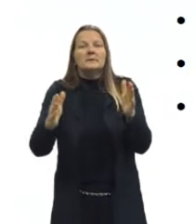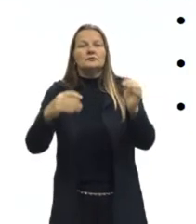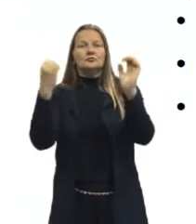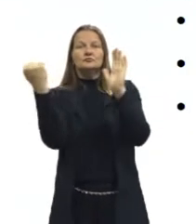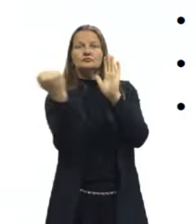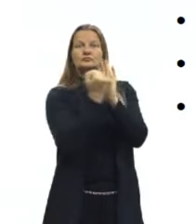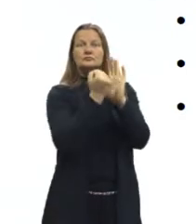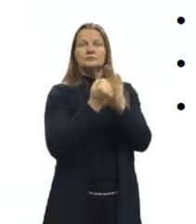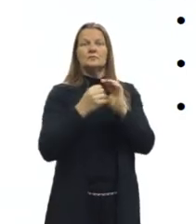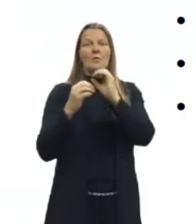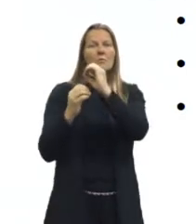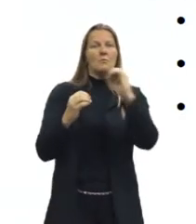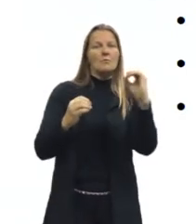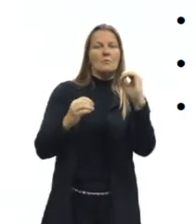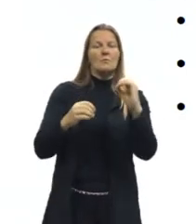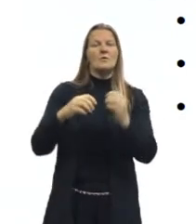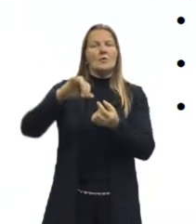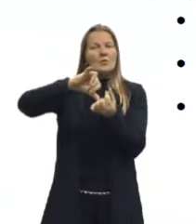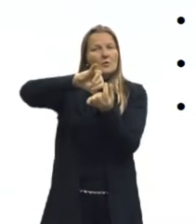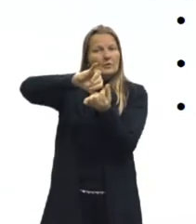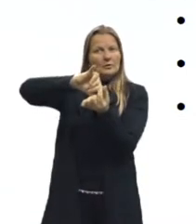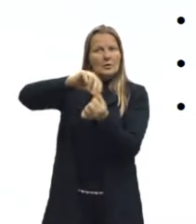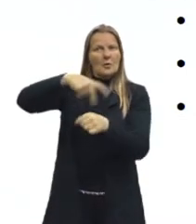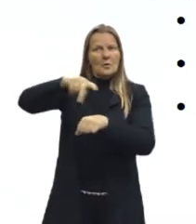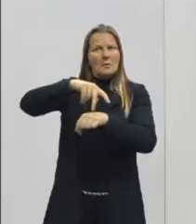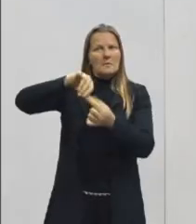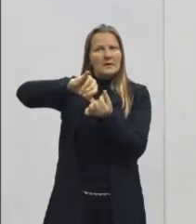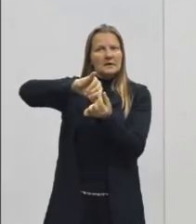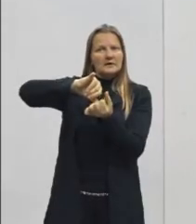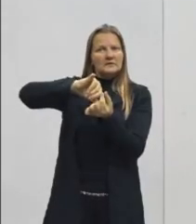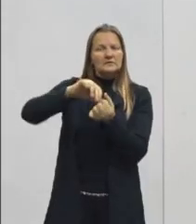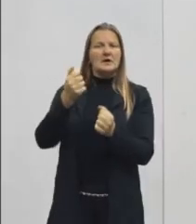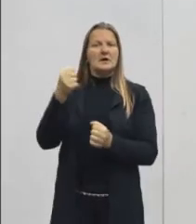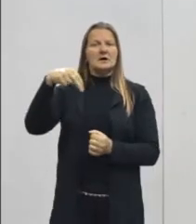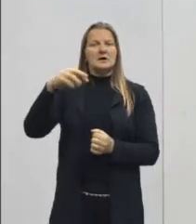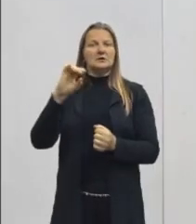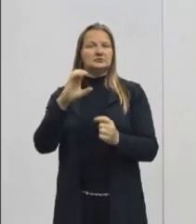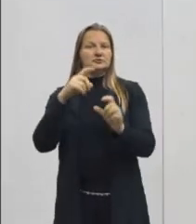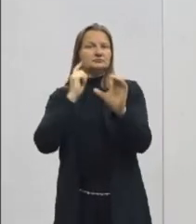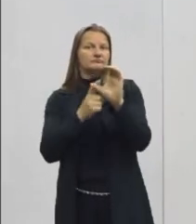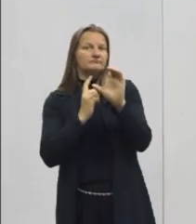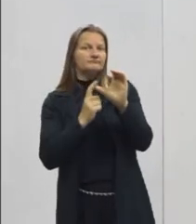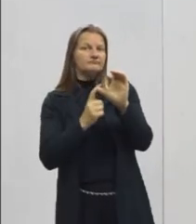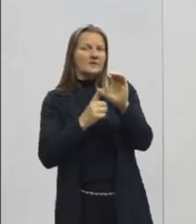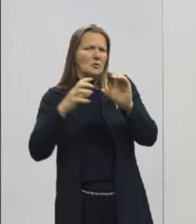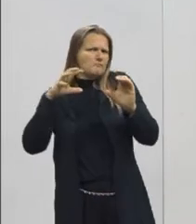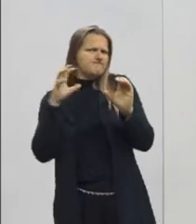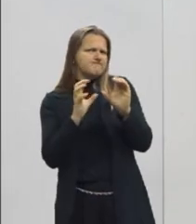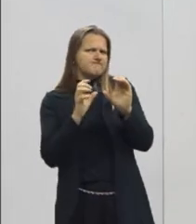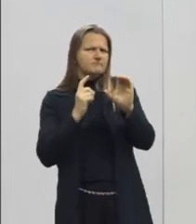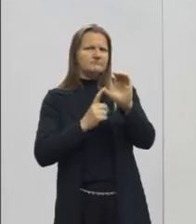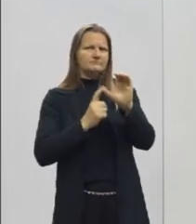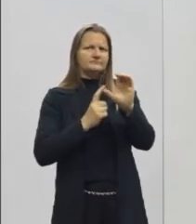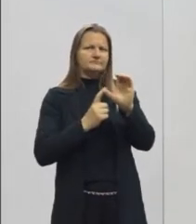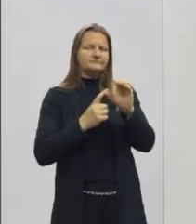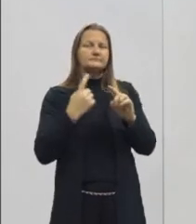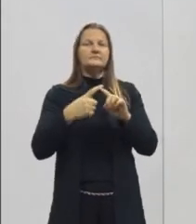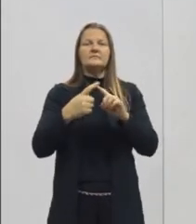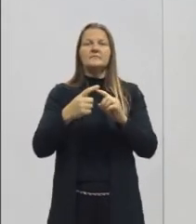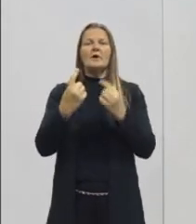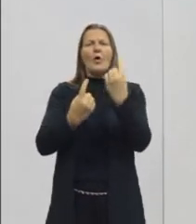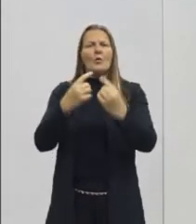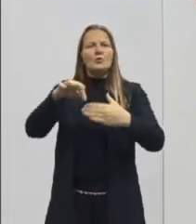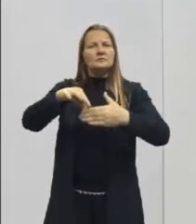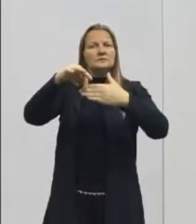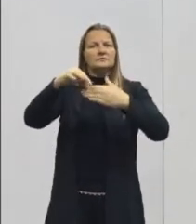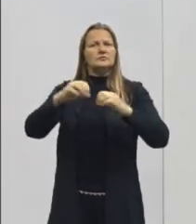no ocidente nos países capitalistas por um anticonismo né E esse anticonismo ele chegou a alguns níveis